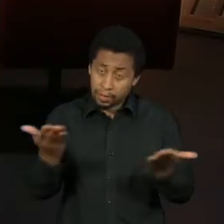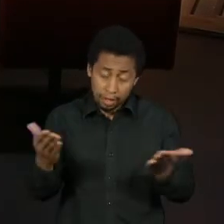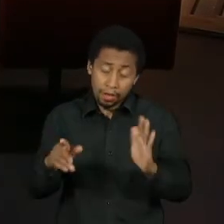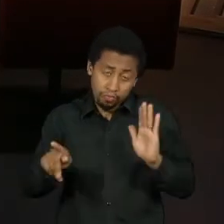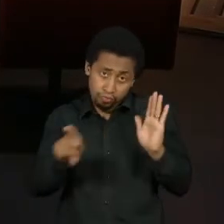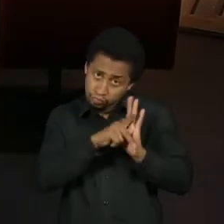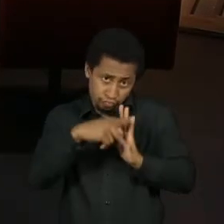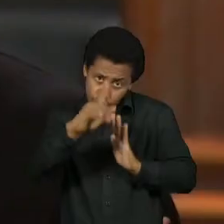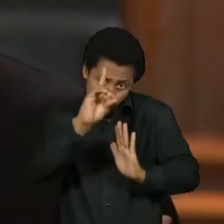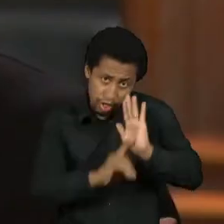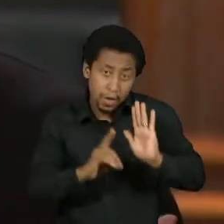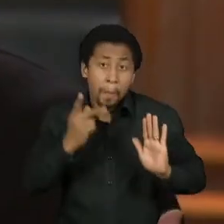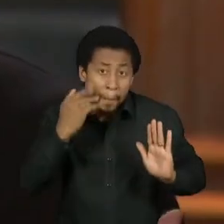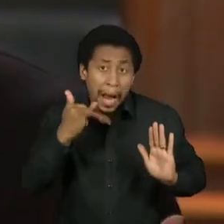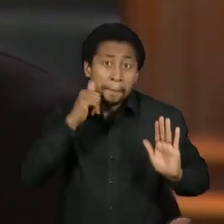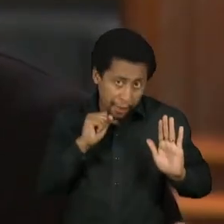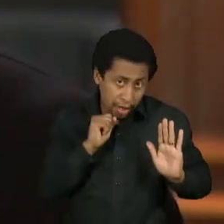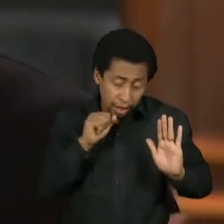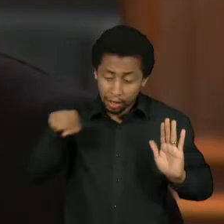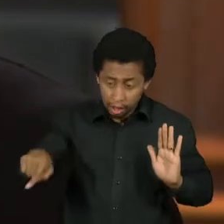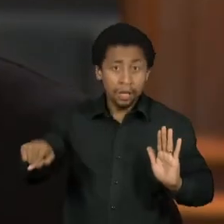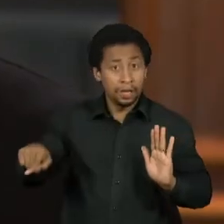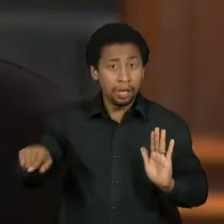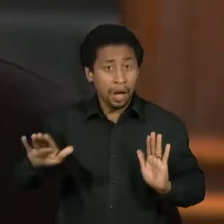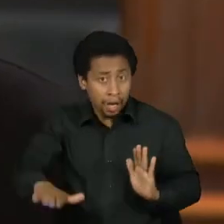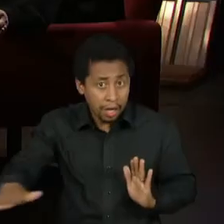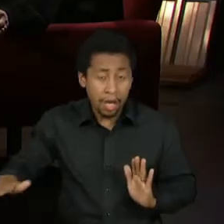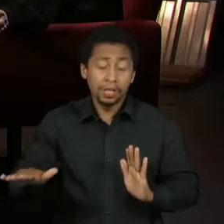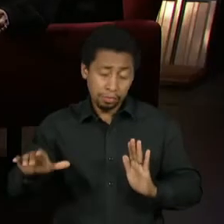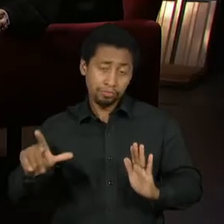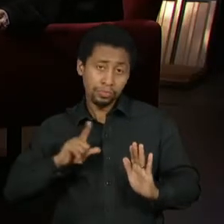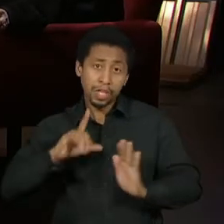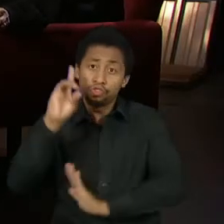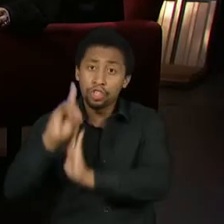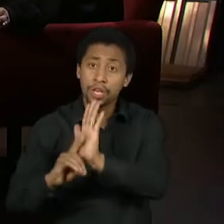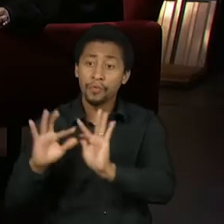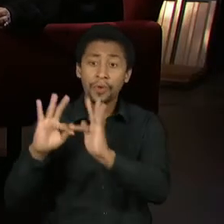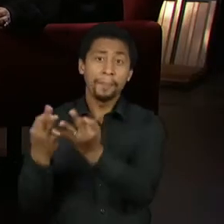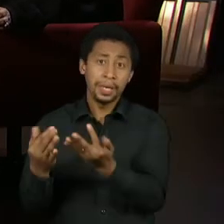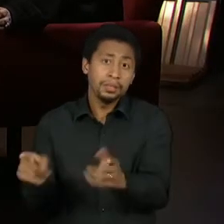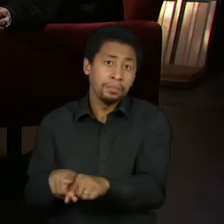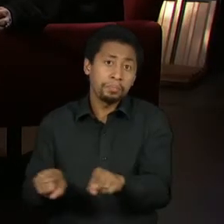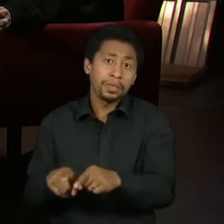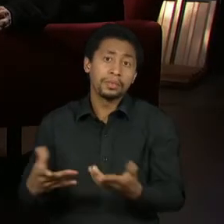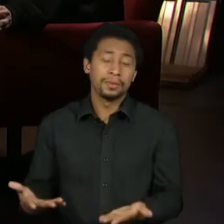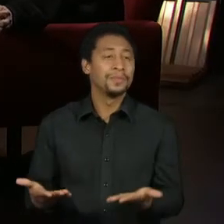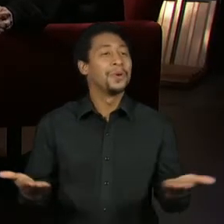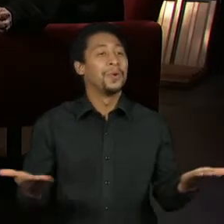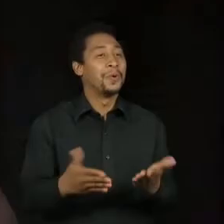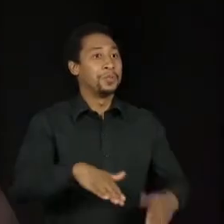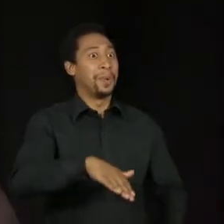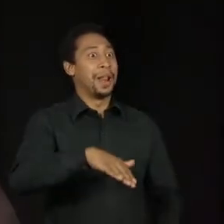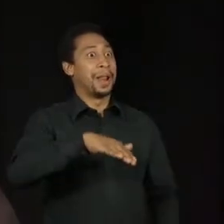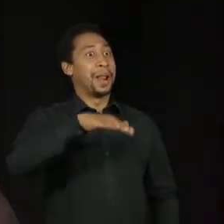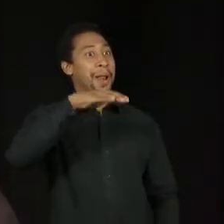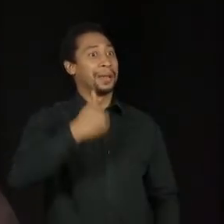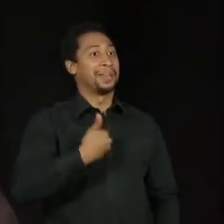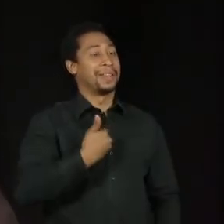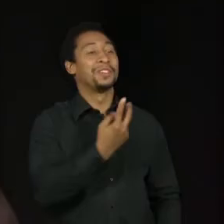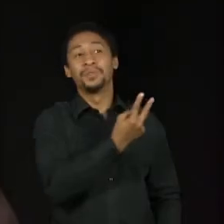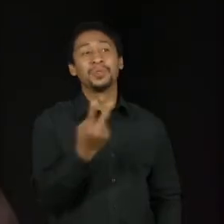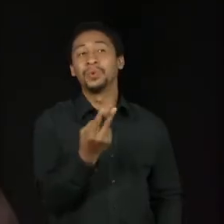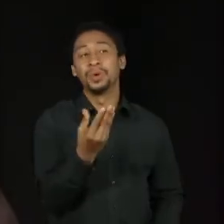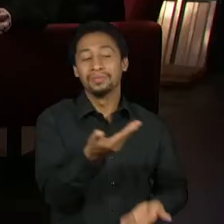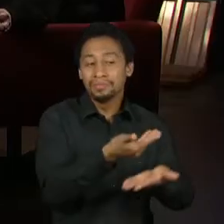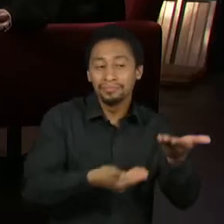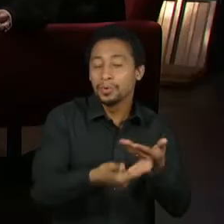pai ela tem uma família e hoje ela tá com 22 entender como